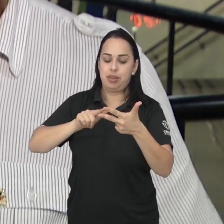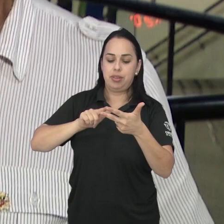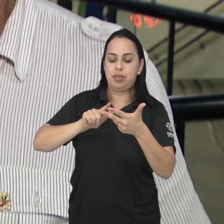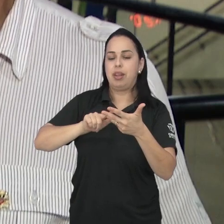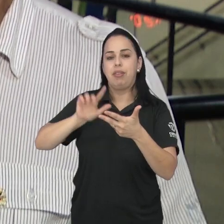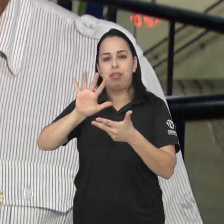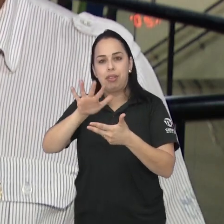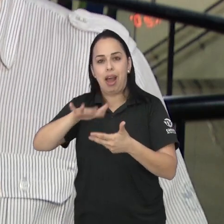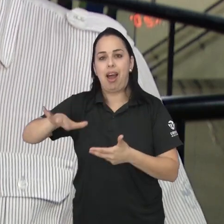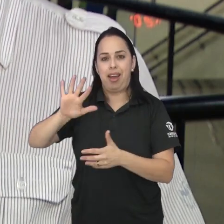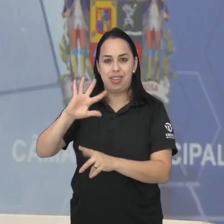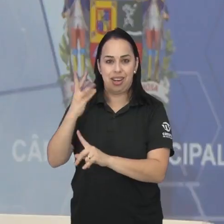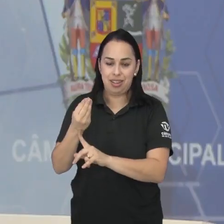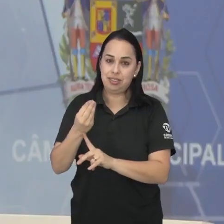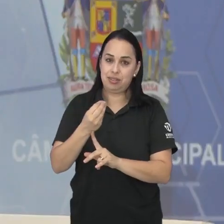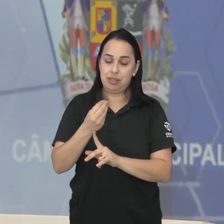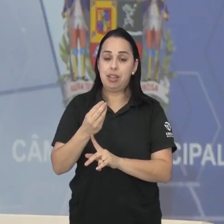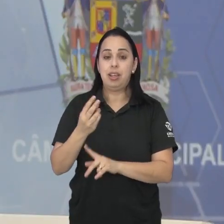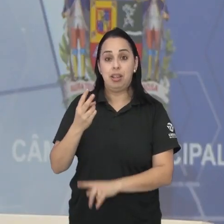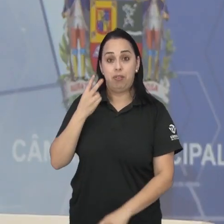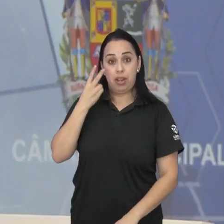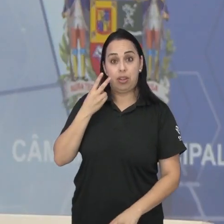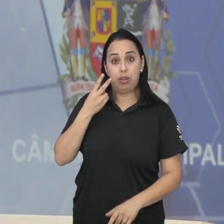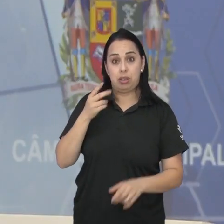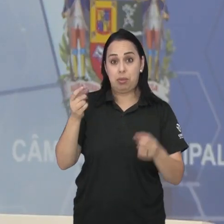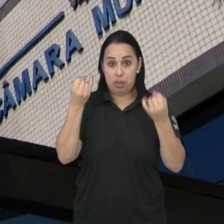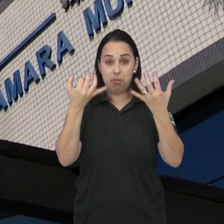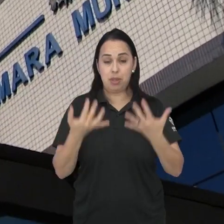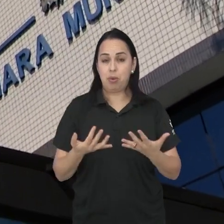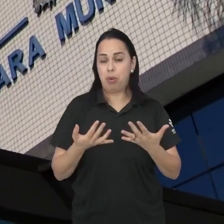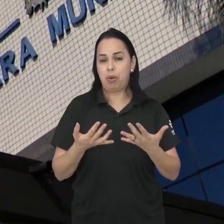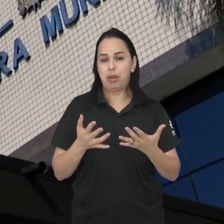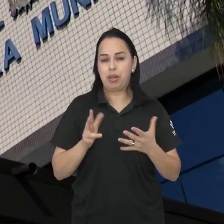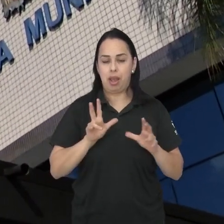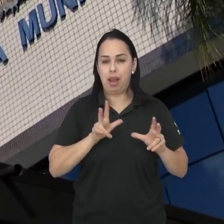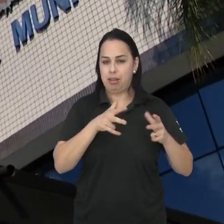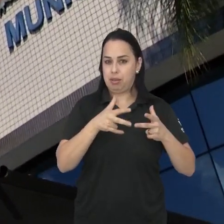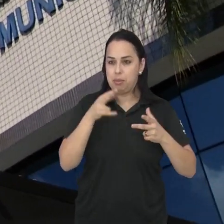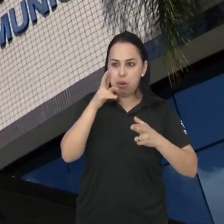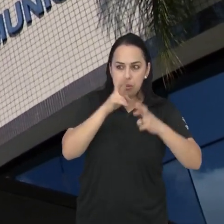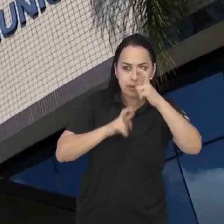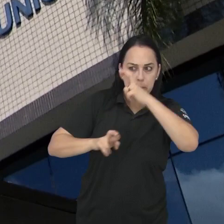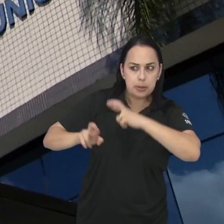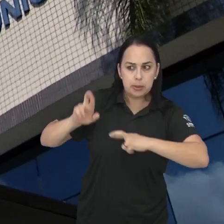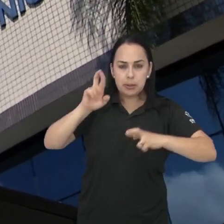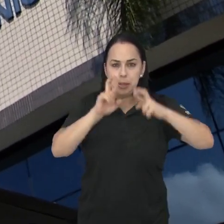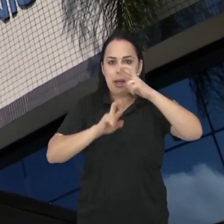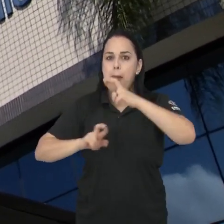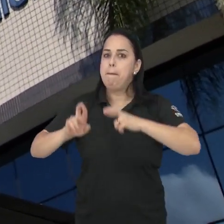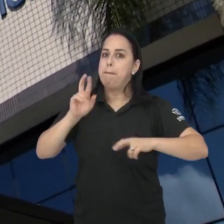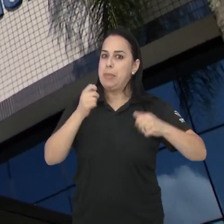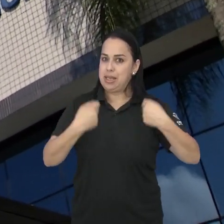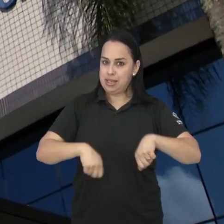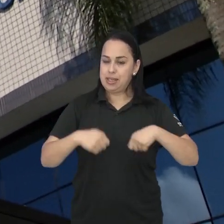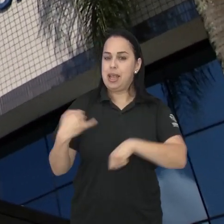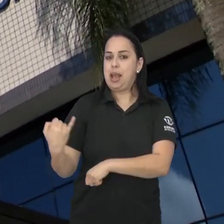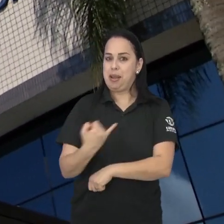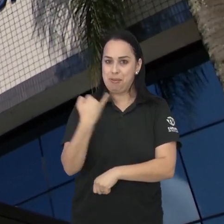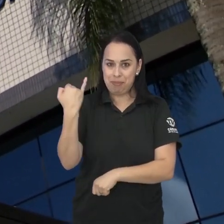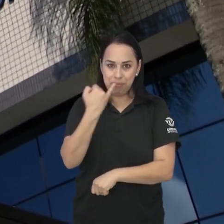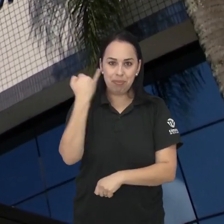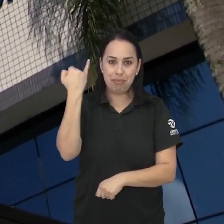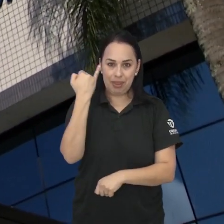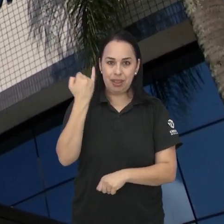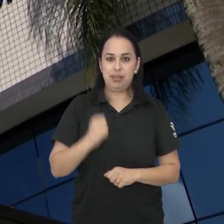patrocínios em artistas. O parlamentar também destacou o papel da Câmara na fiscalização da implantação deste plano anual